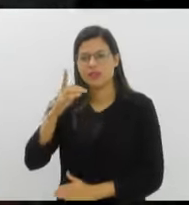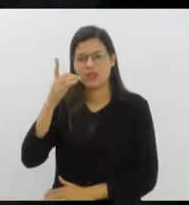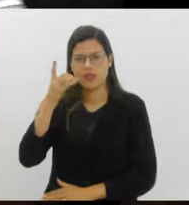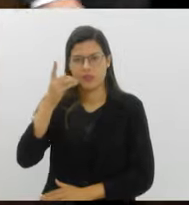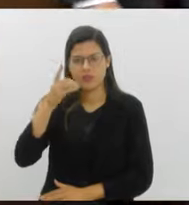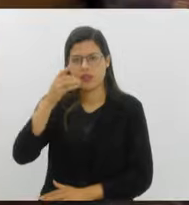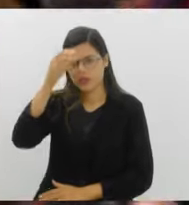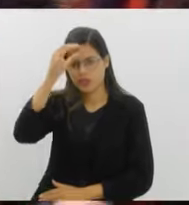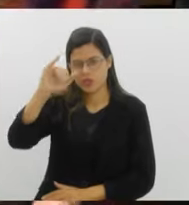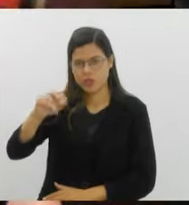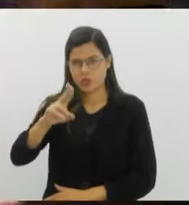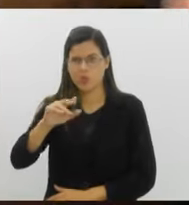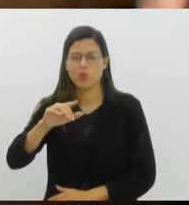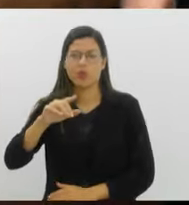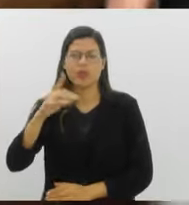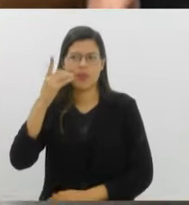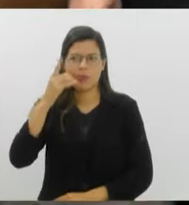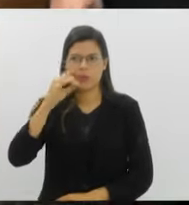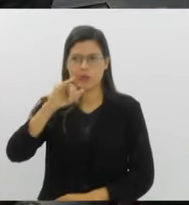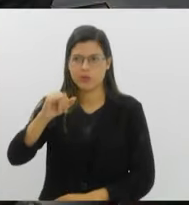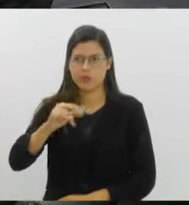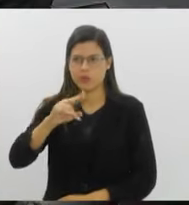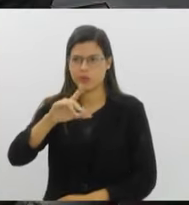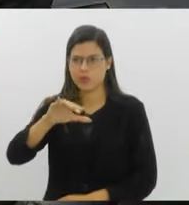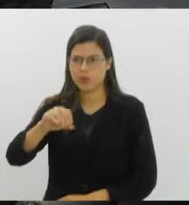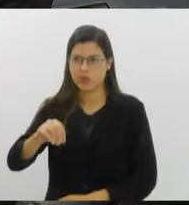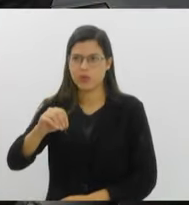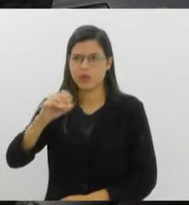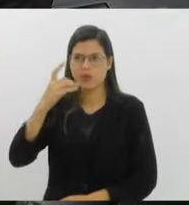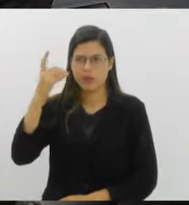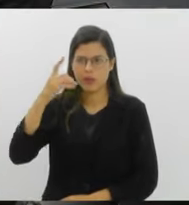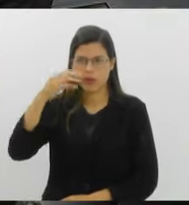Rocha. Presidente Azul. Munir Neto.